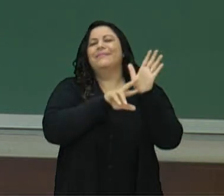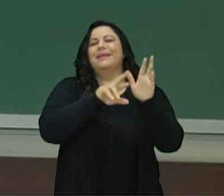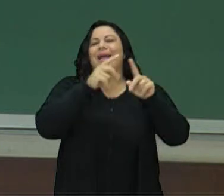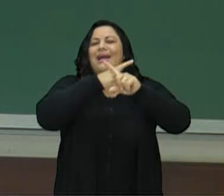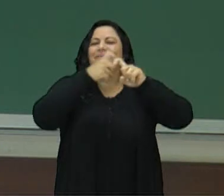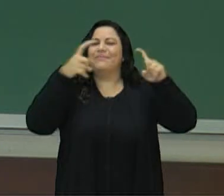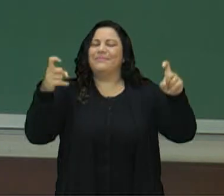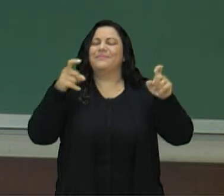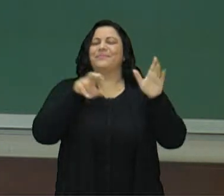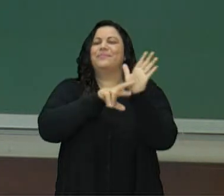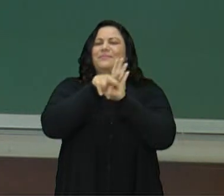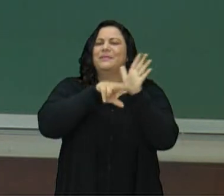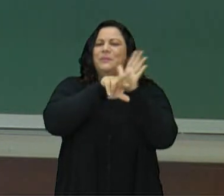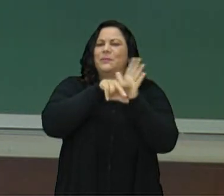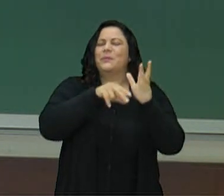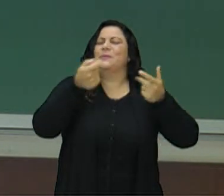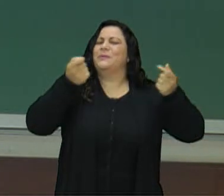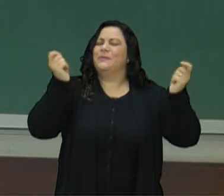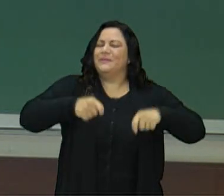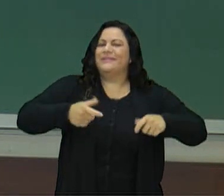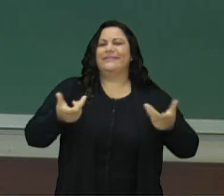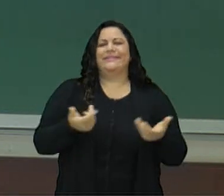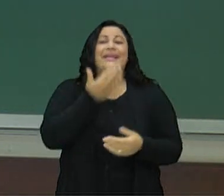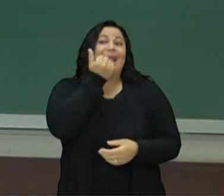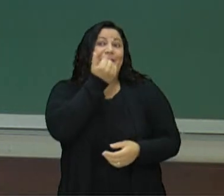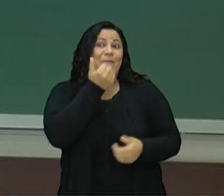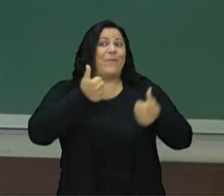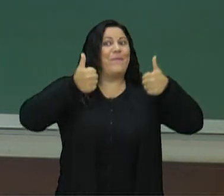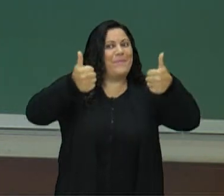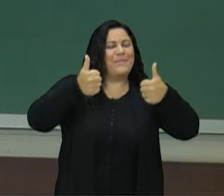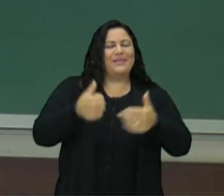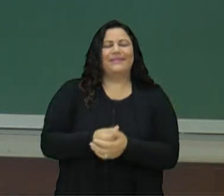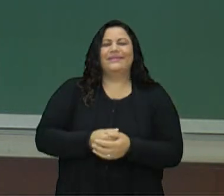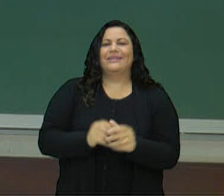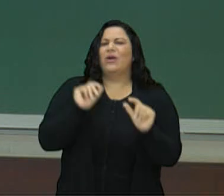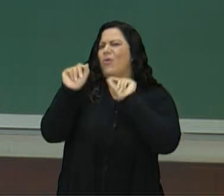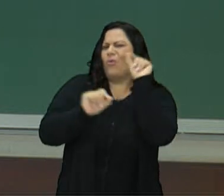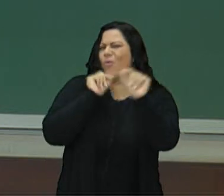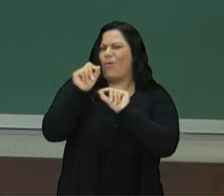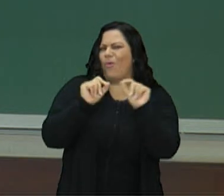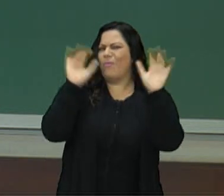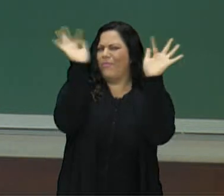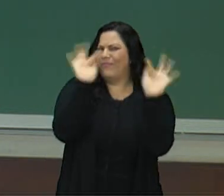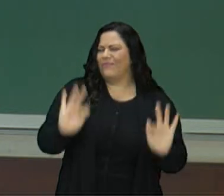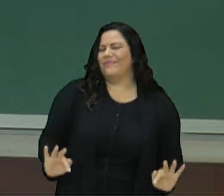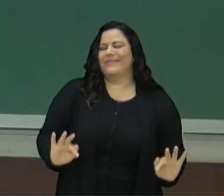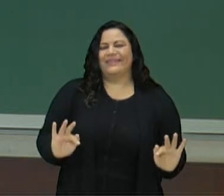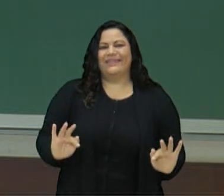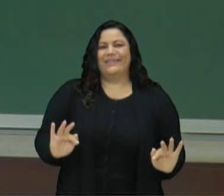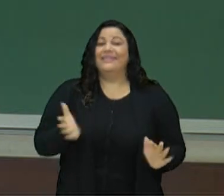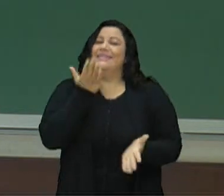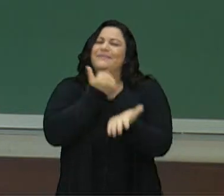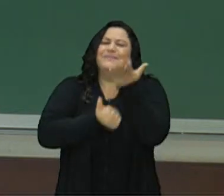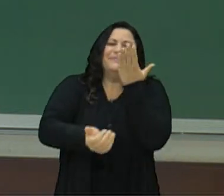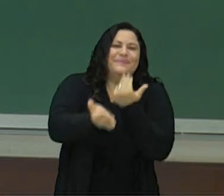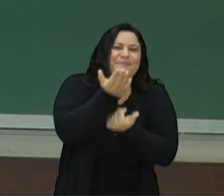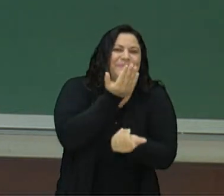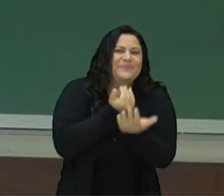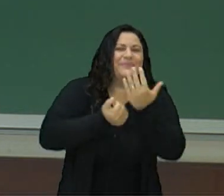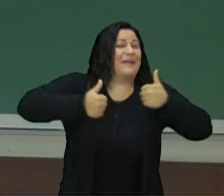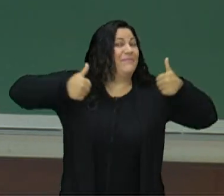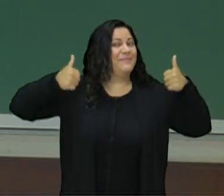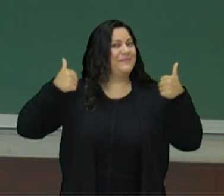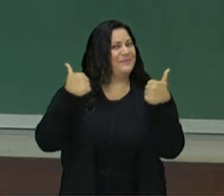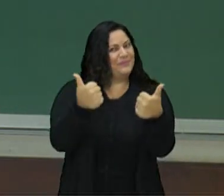maneira melhor de viver feliz, que eu sempre coloco para vocês, do que comendo? Poxa, comer é muito bom, né?